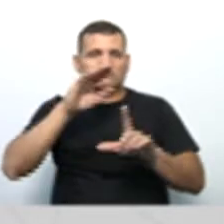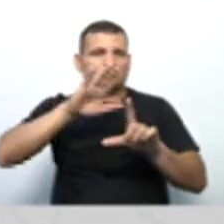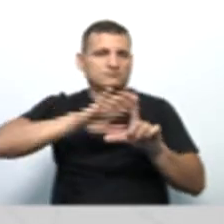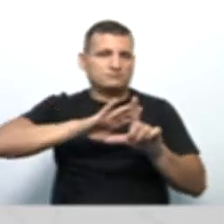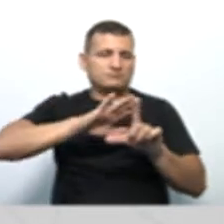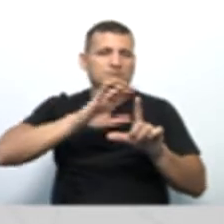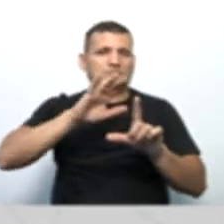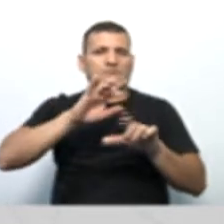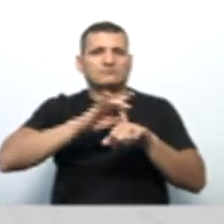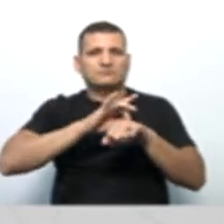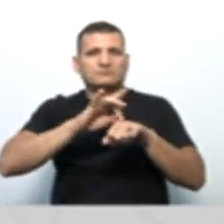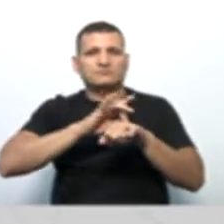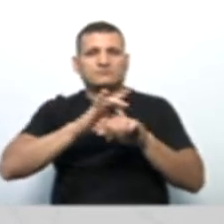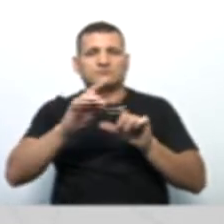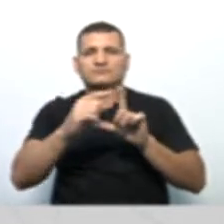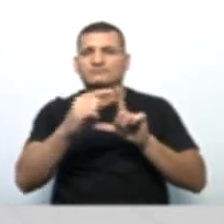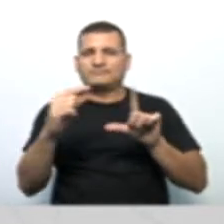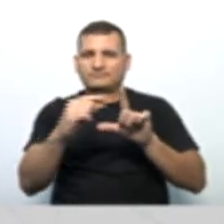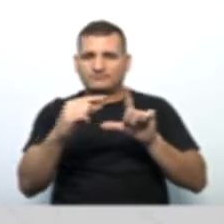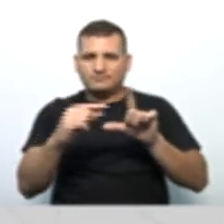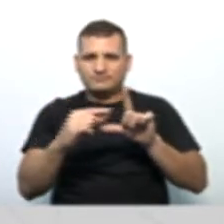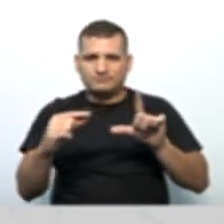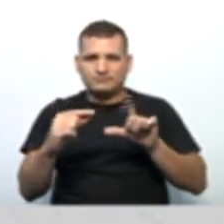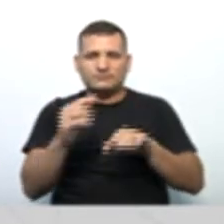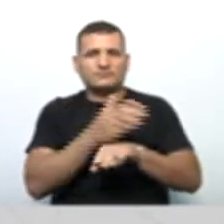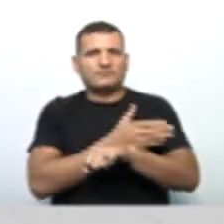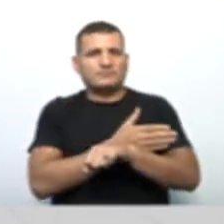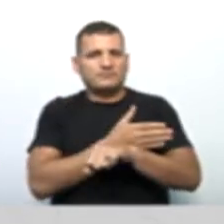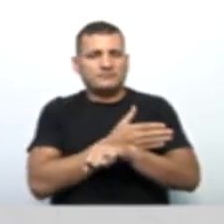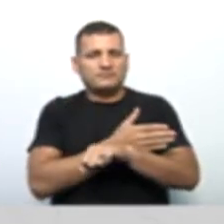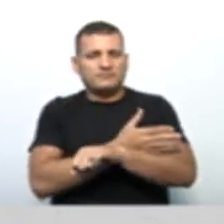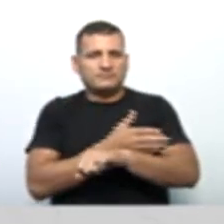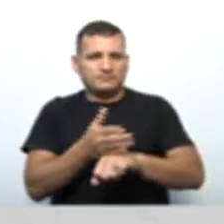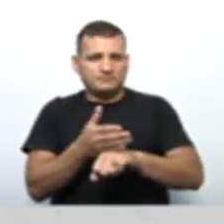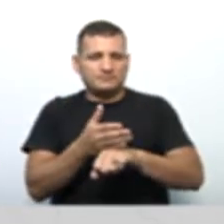letra branca não usa faça letra acinzentada